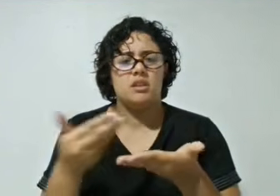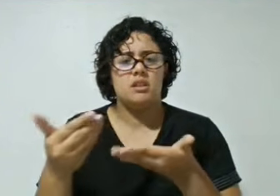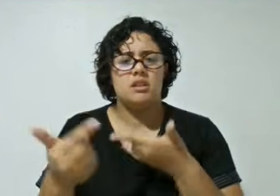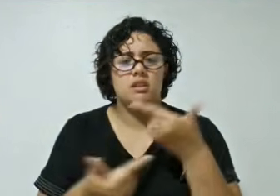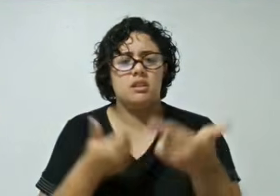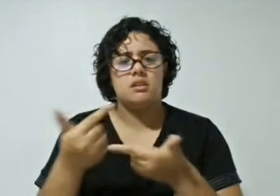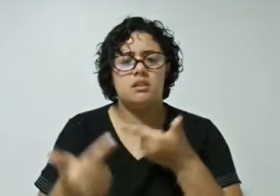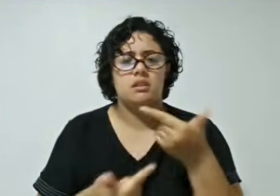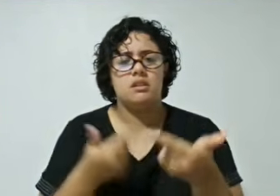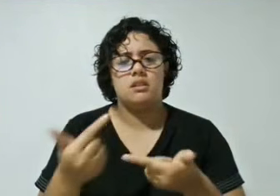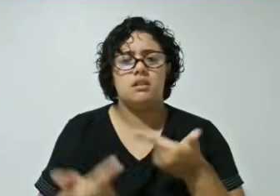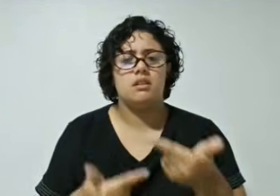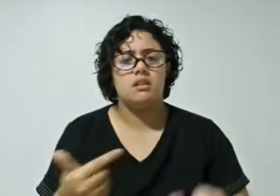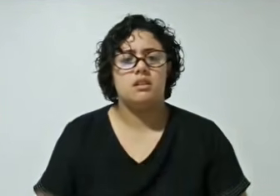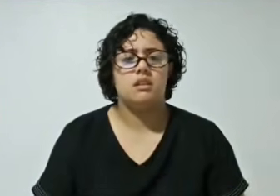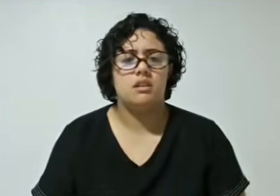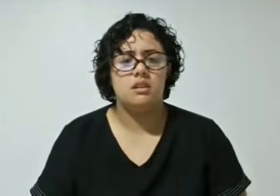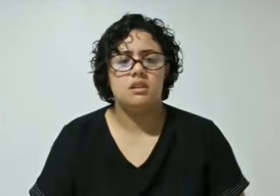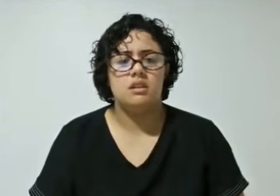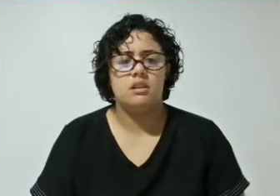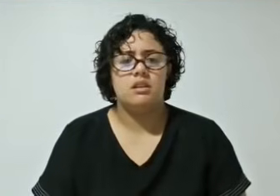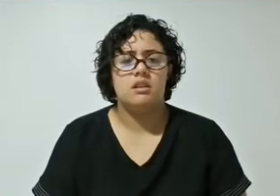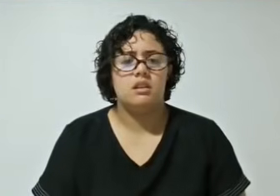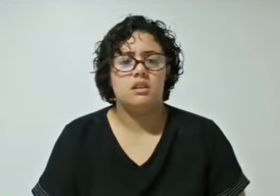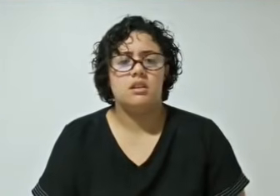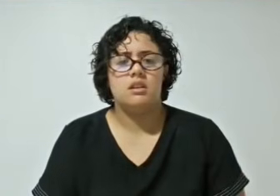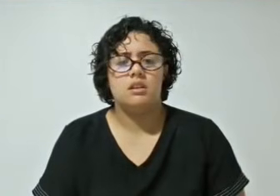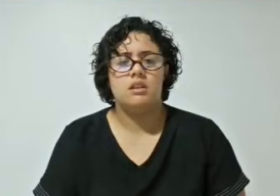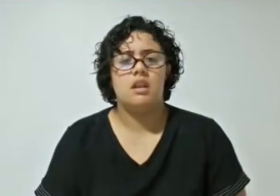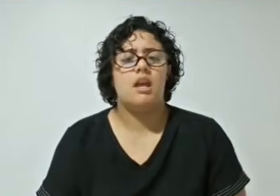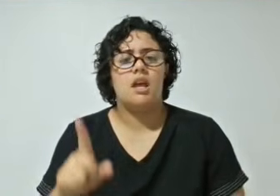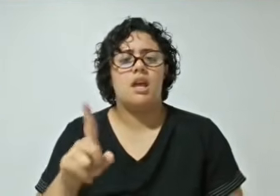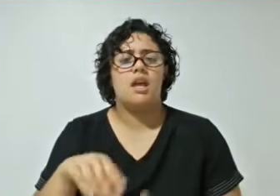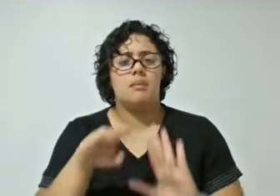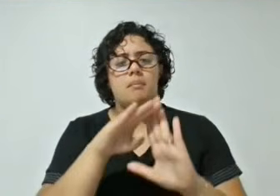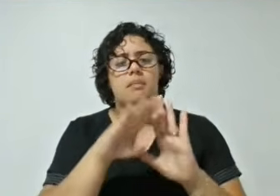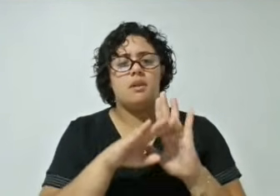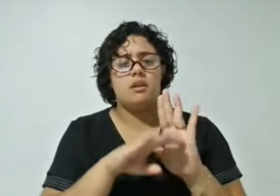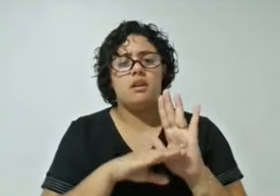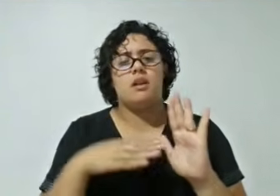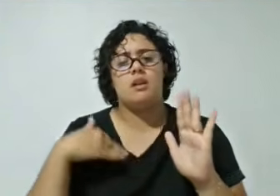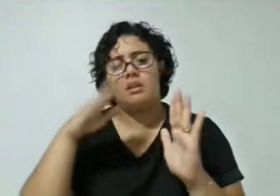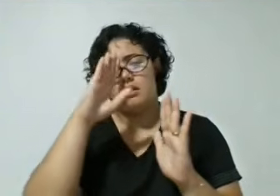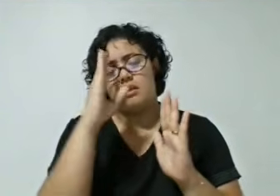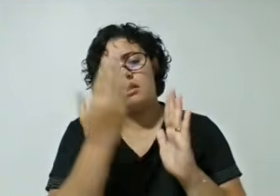da falta de servidores. É uma pauta, né? Eu acredito muito na relação